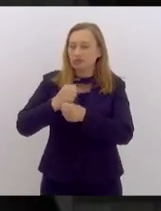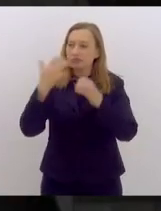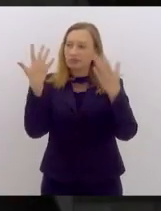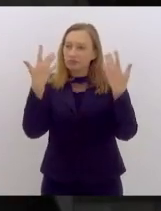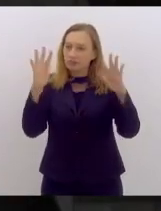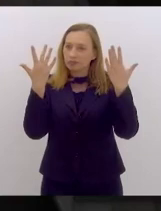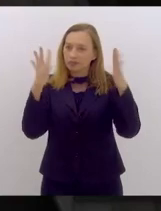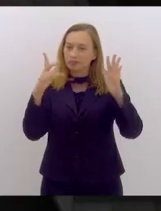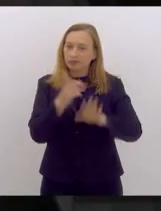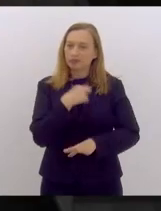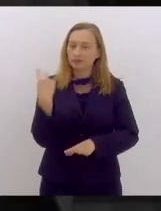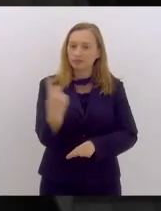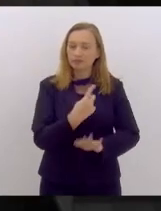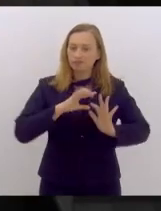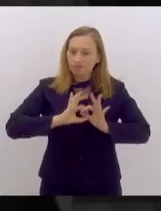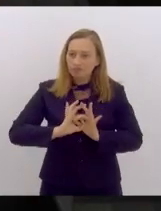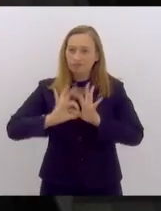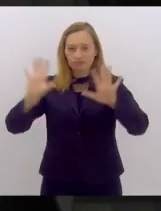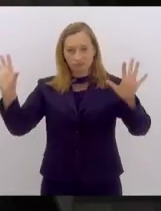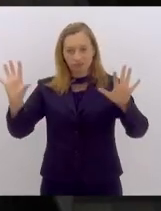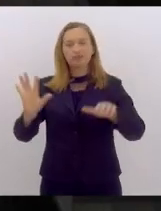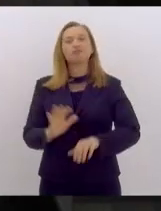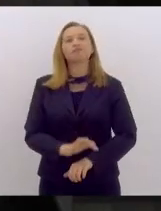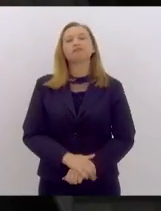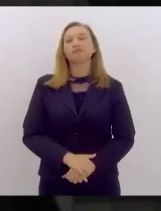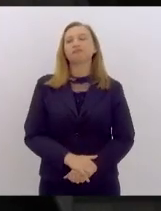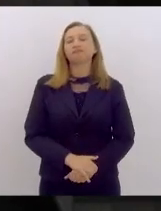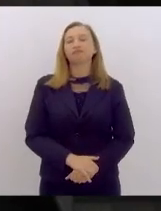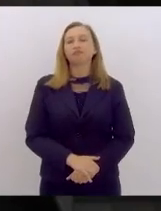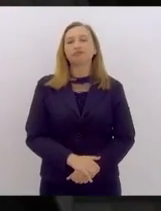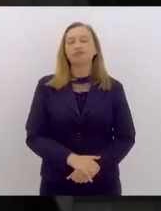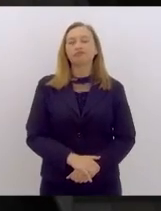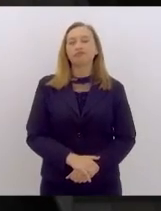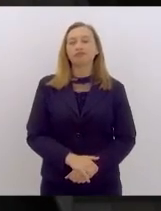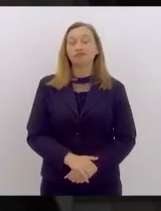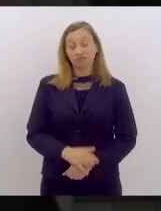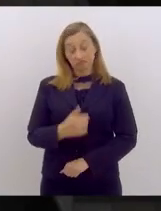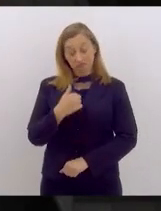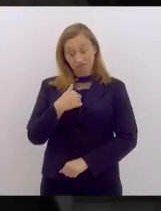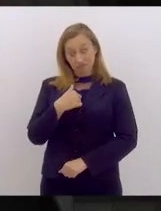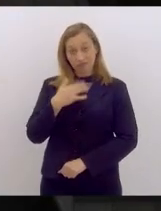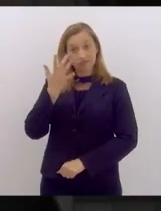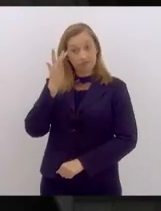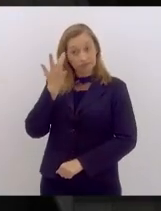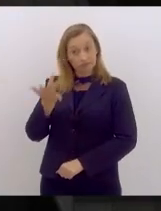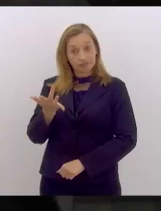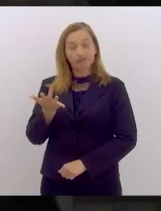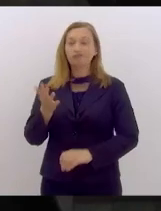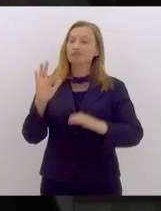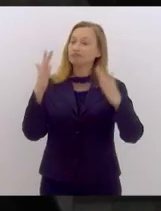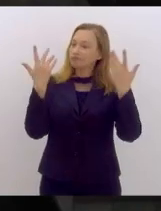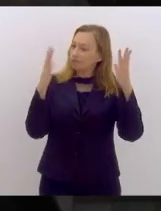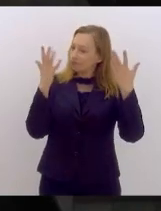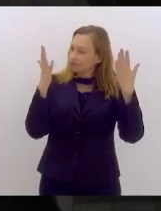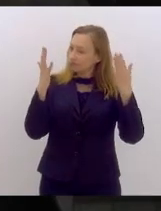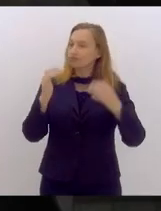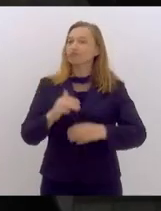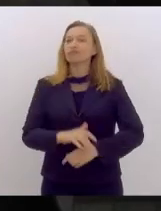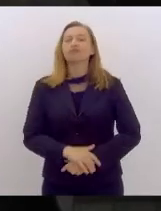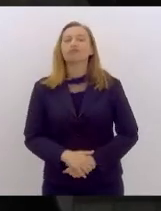da nossa Independência considero eu que as comemorações